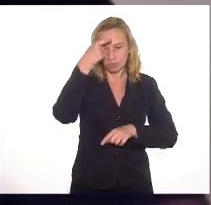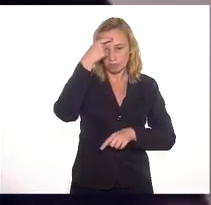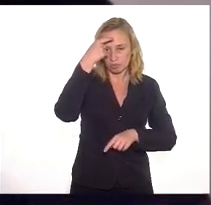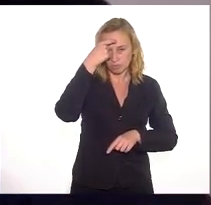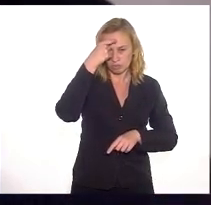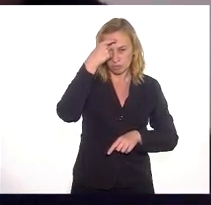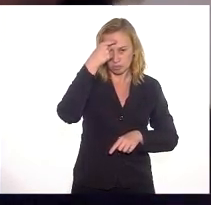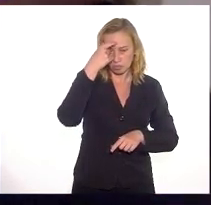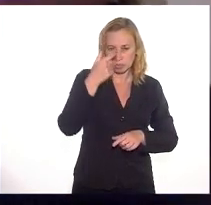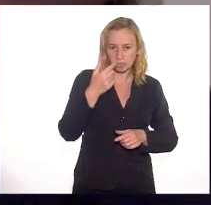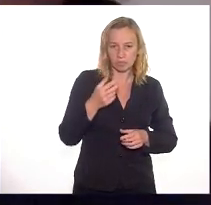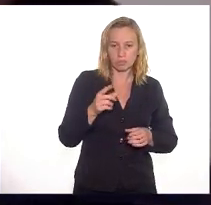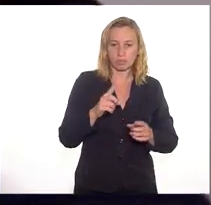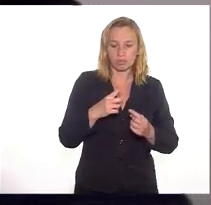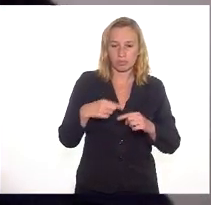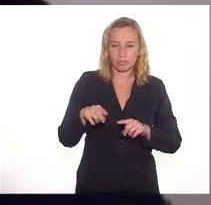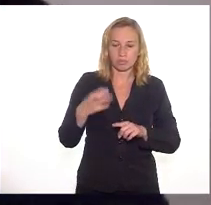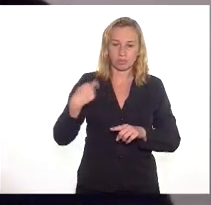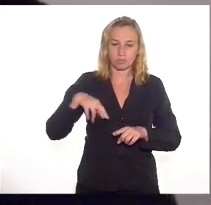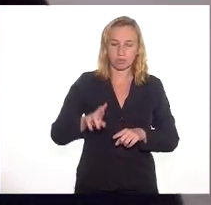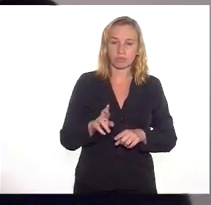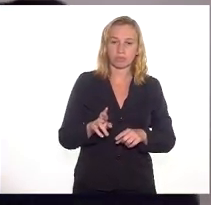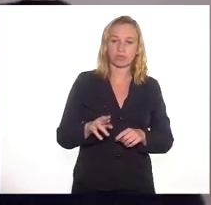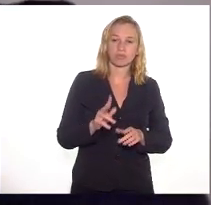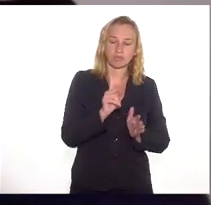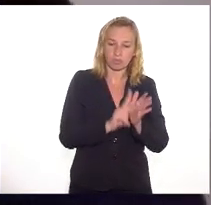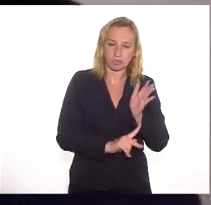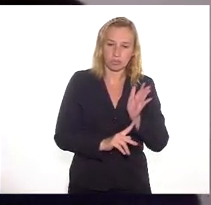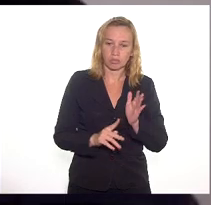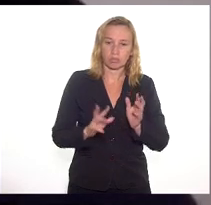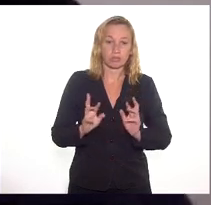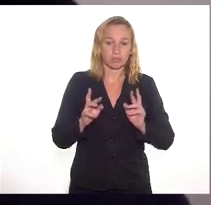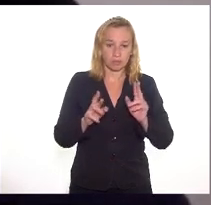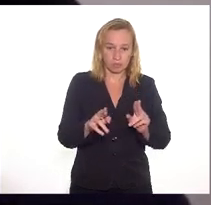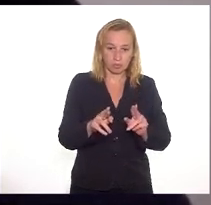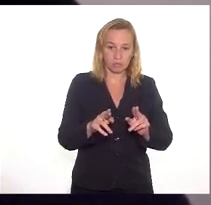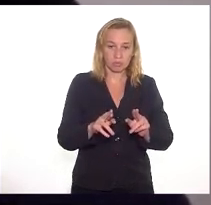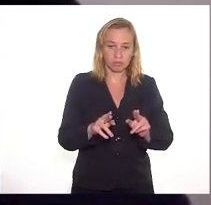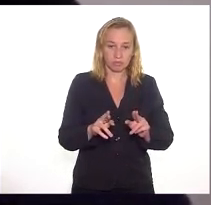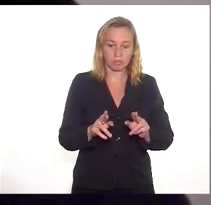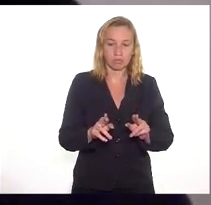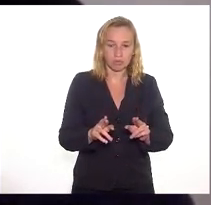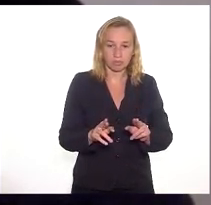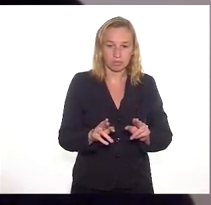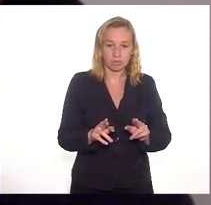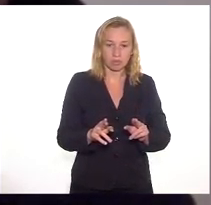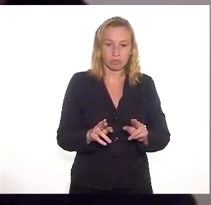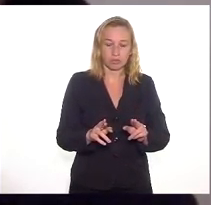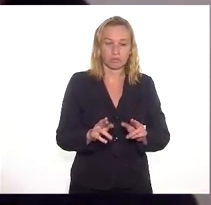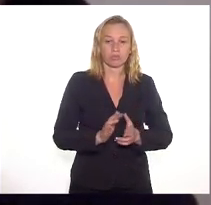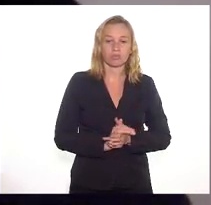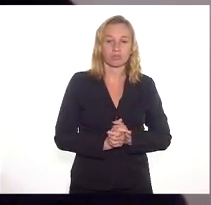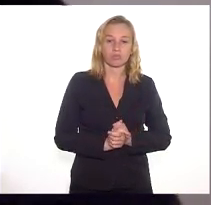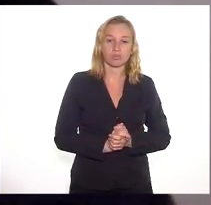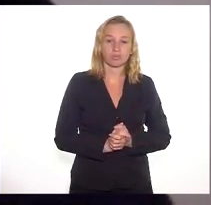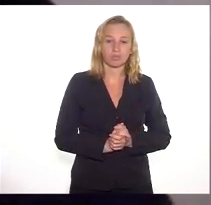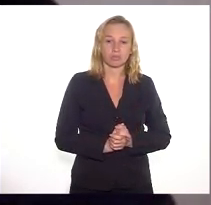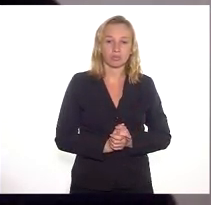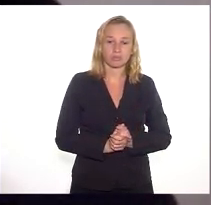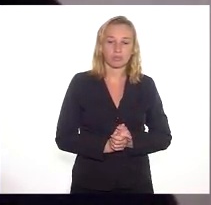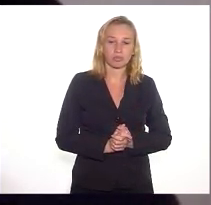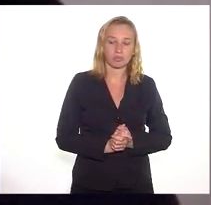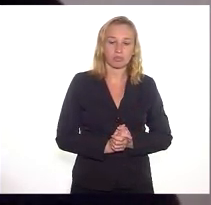da intolerância religiosa. Um projeto muito semelhante no que tange às proposições em relação